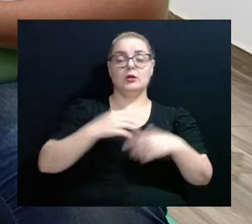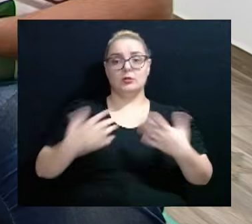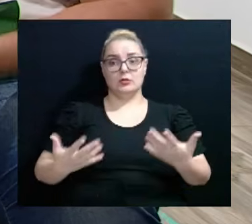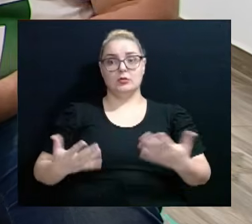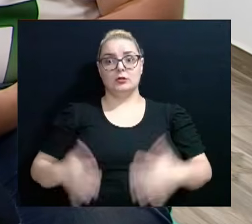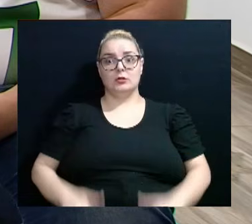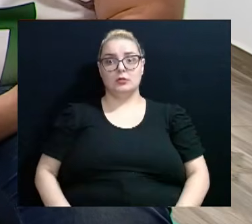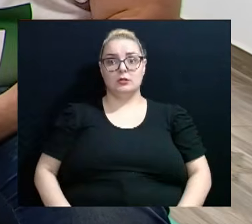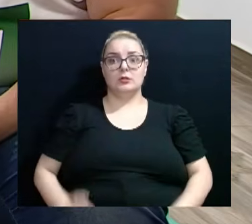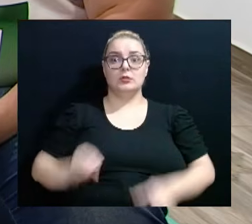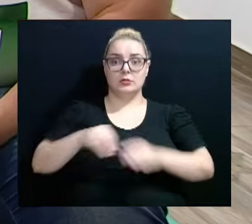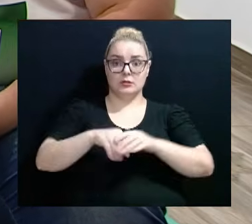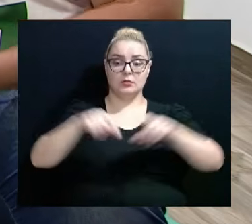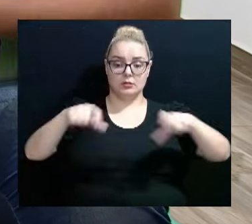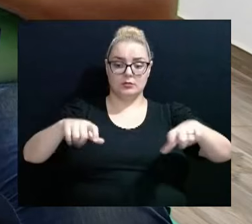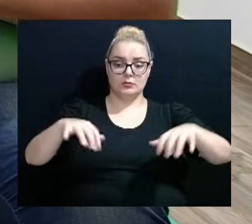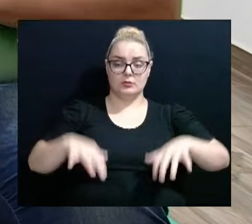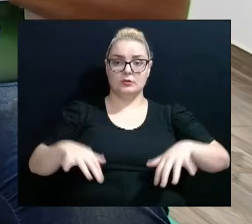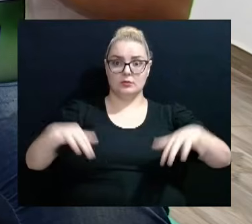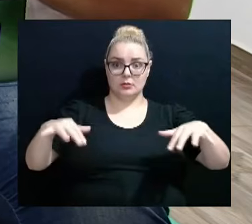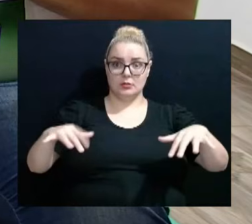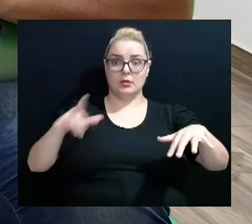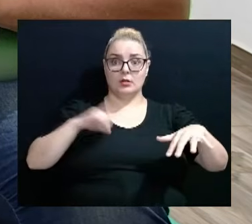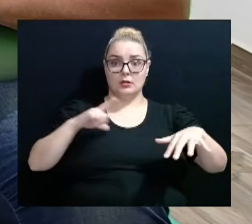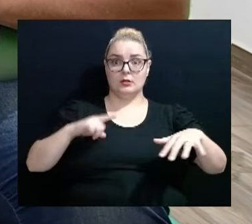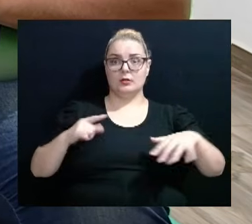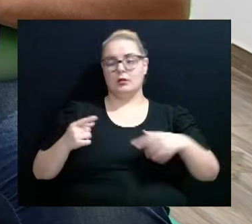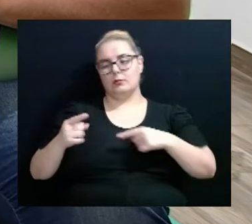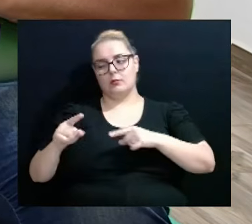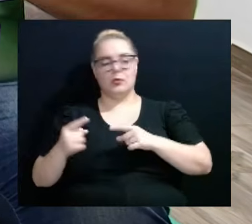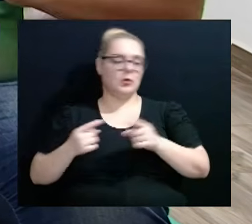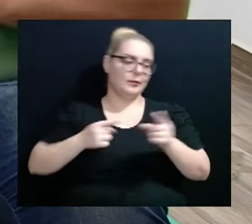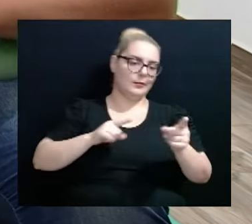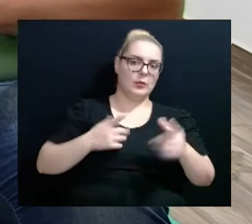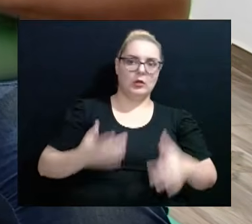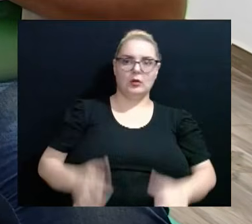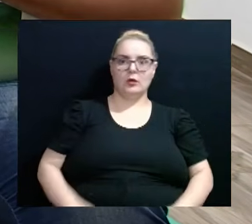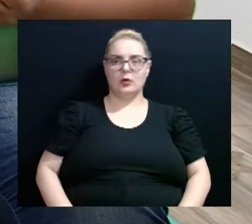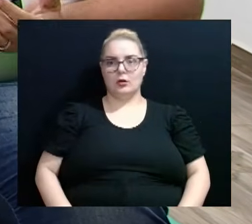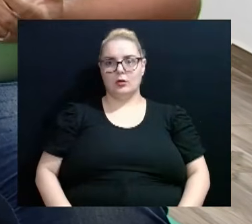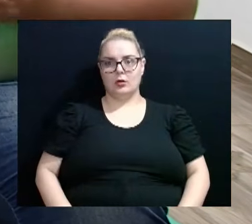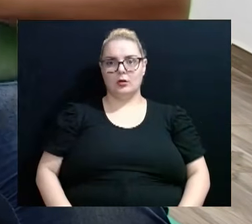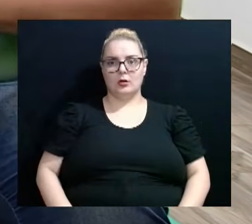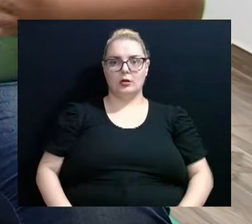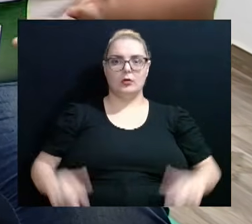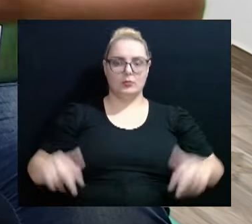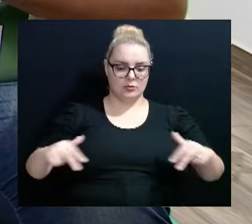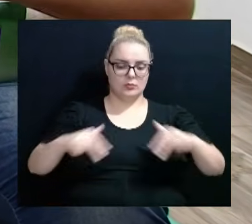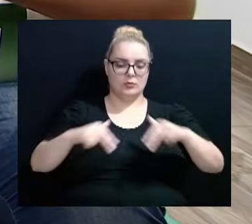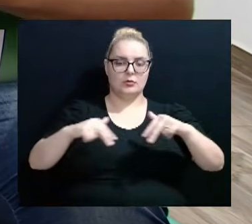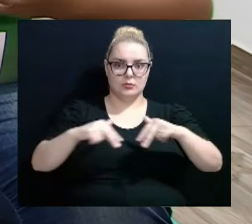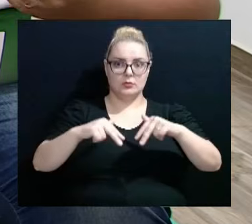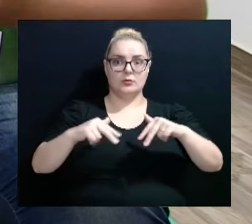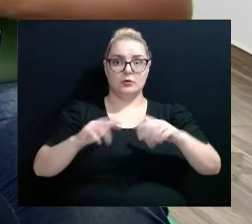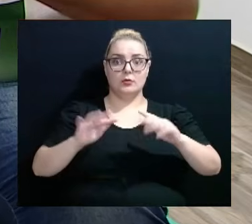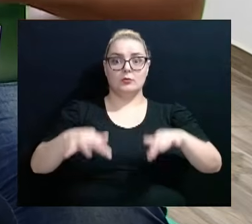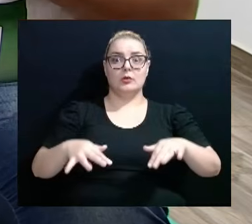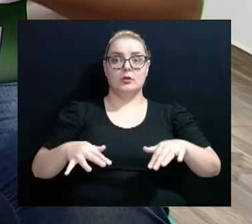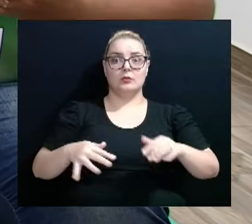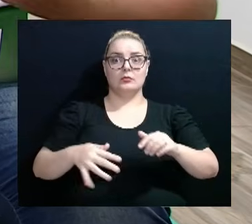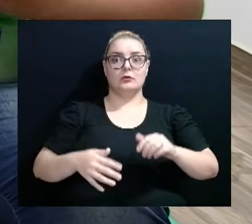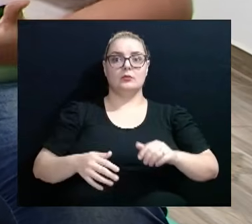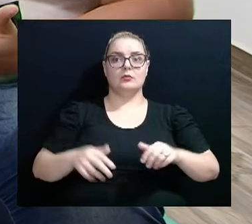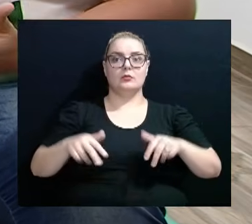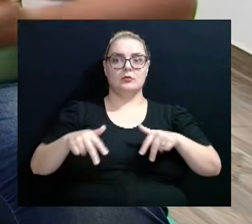por selvagens. E tanto que dentro do campo tem a provocação, tem lá